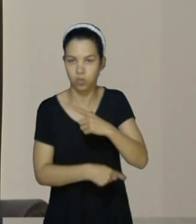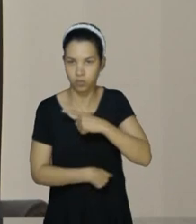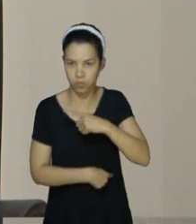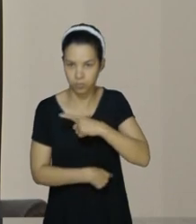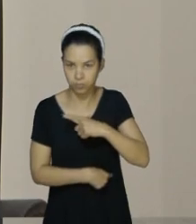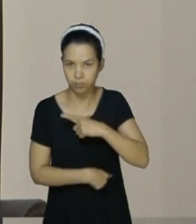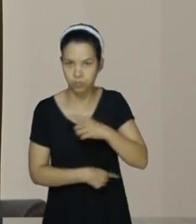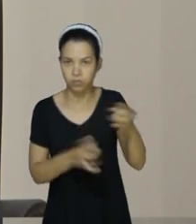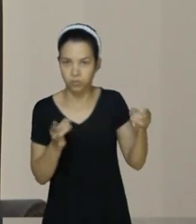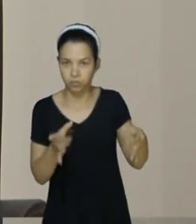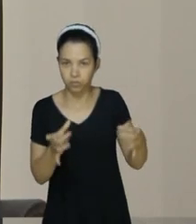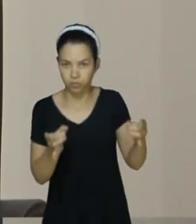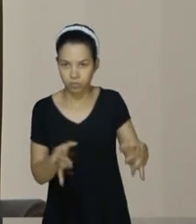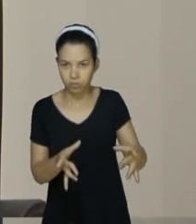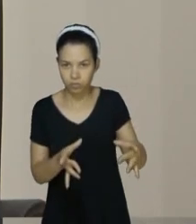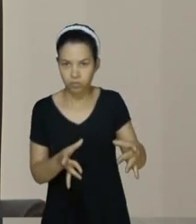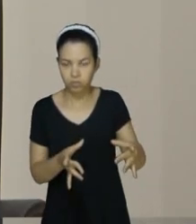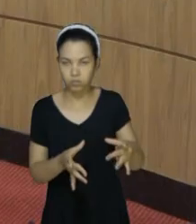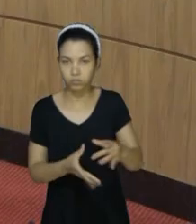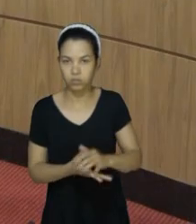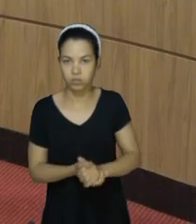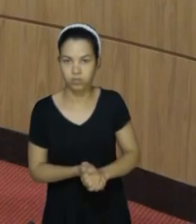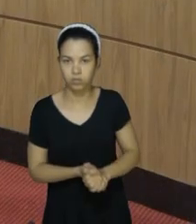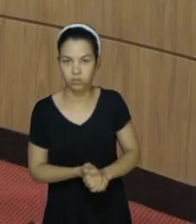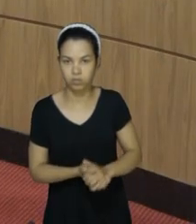vende, nos